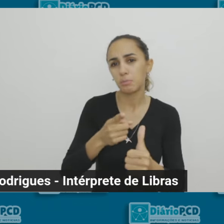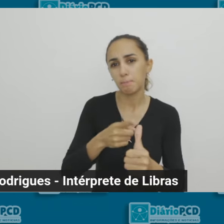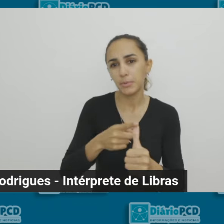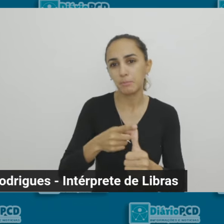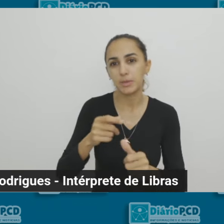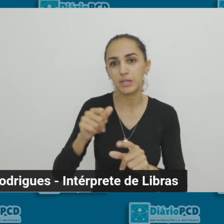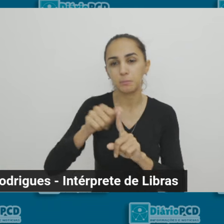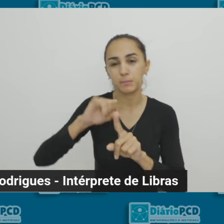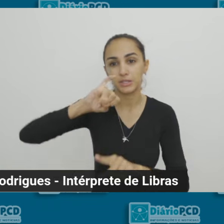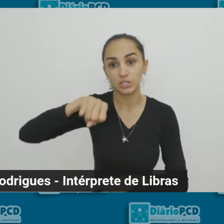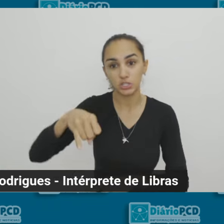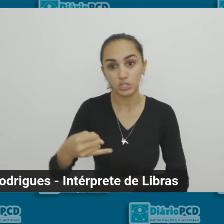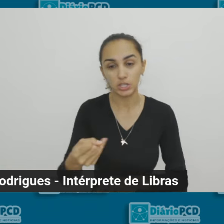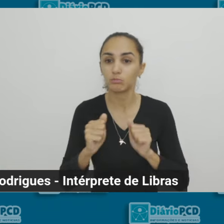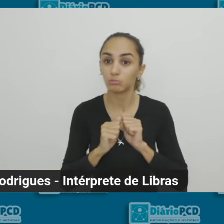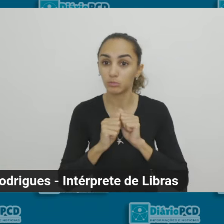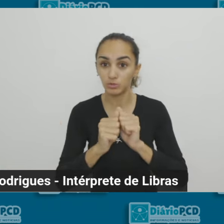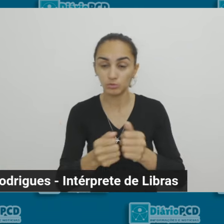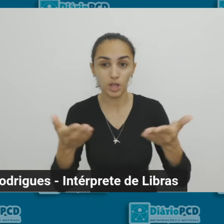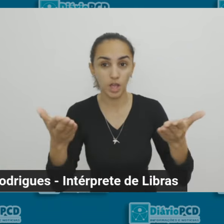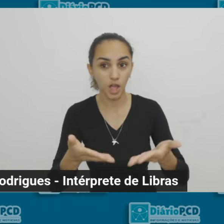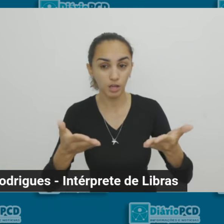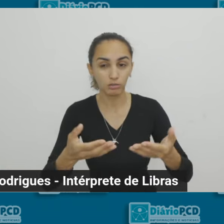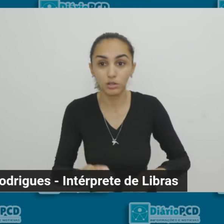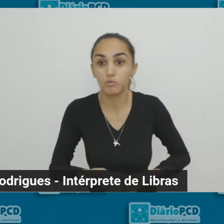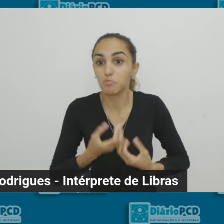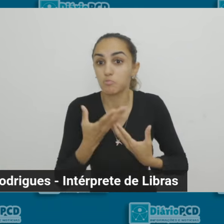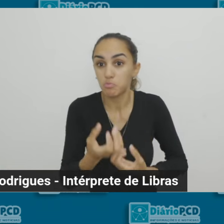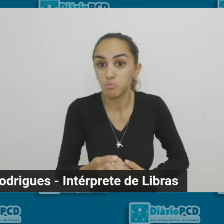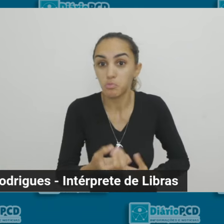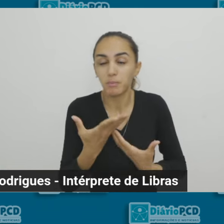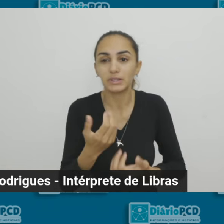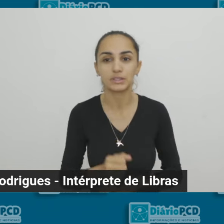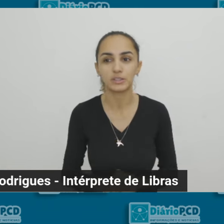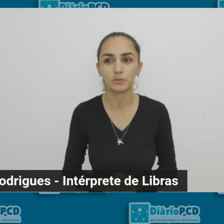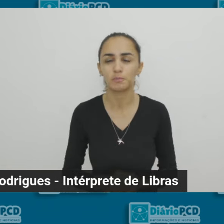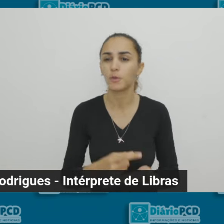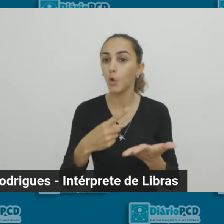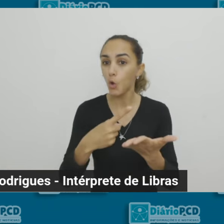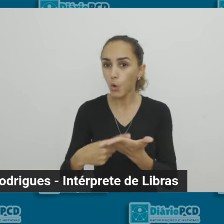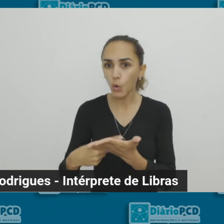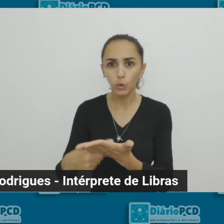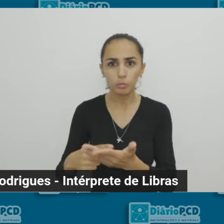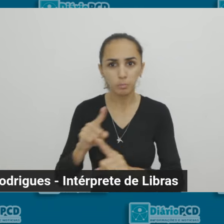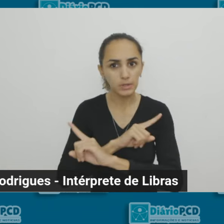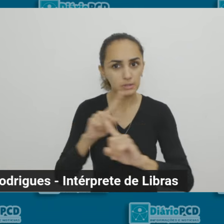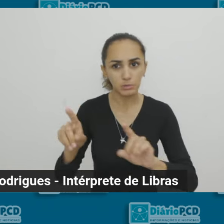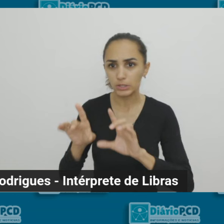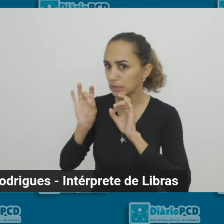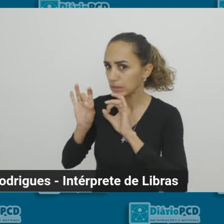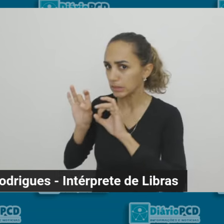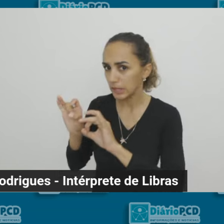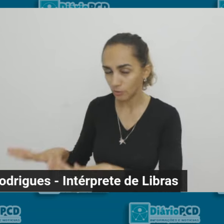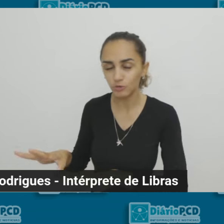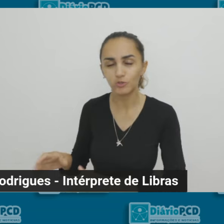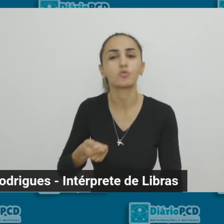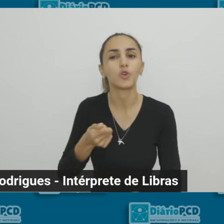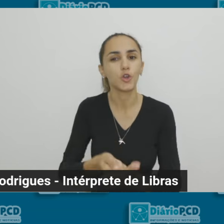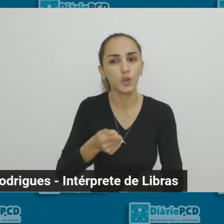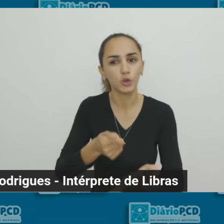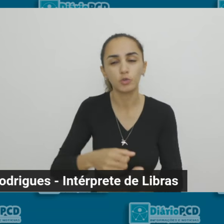a Tainá vamos acompanhar agora uma mensagem, não é? O compromisso de quem não desistiu e segue em busca disso, que é a